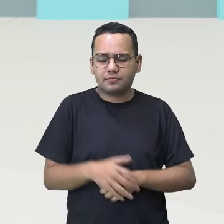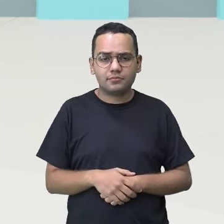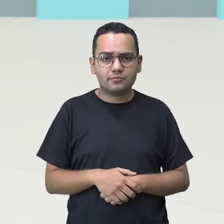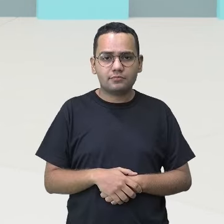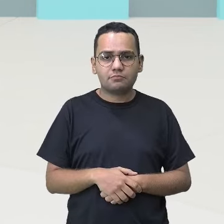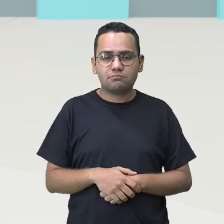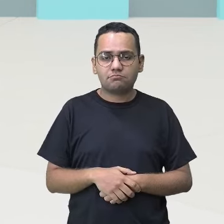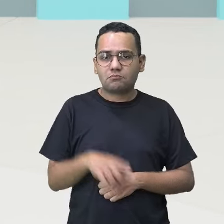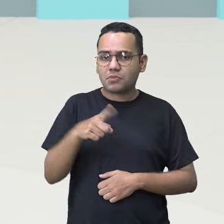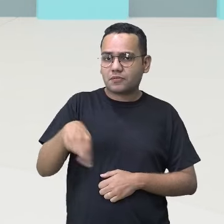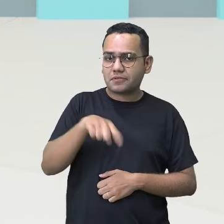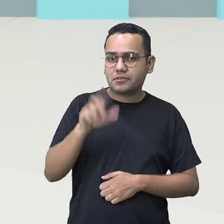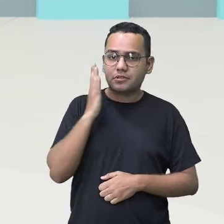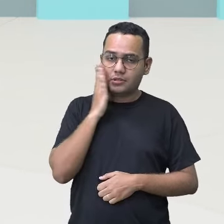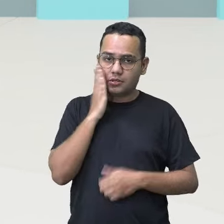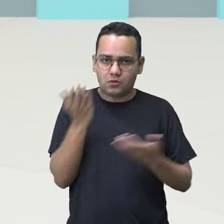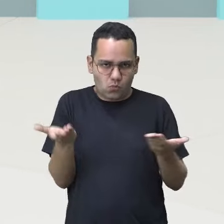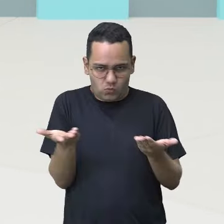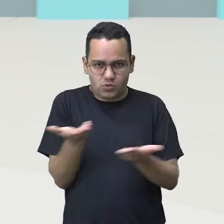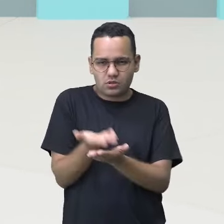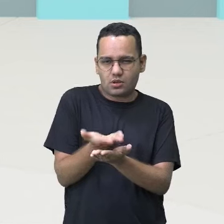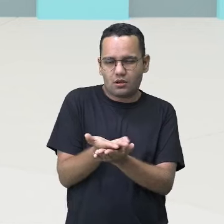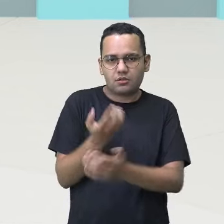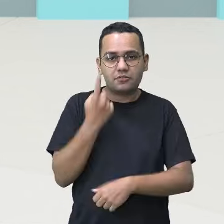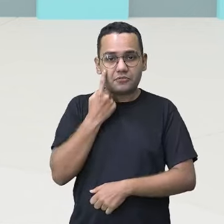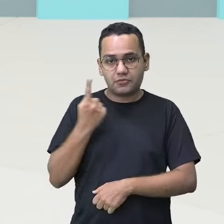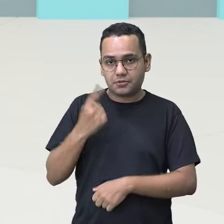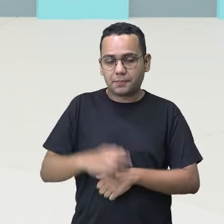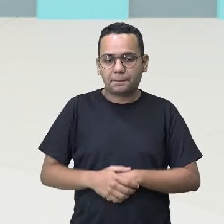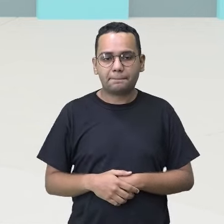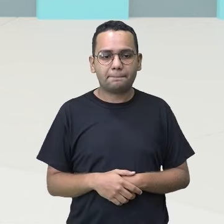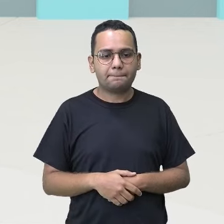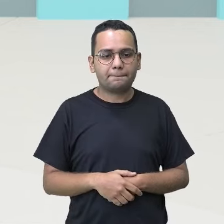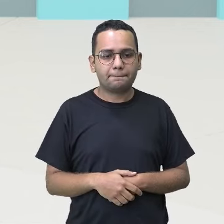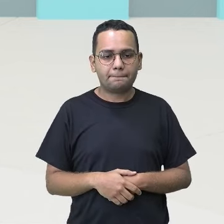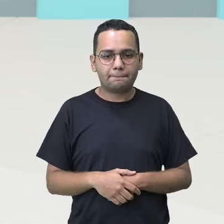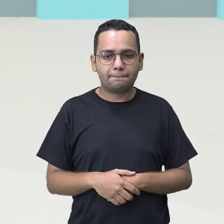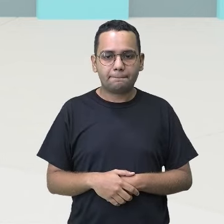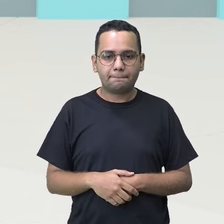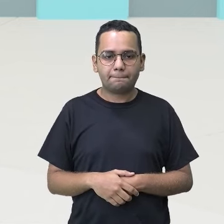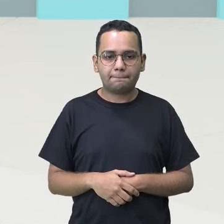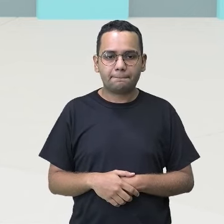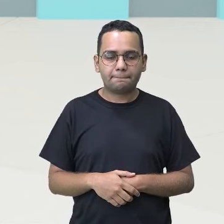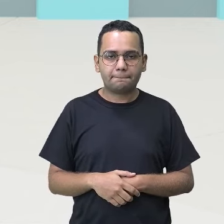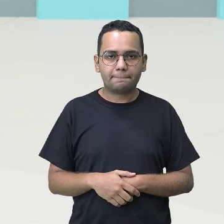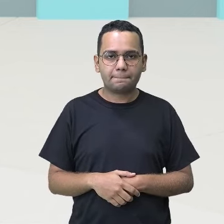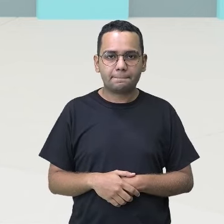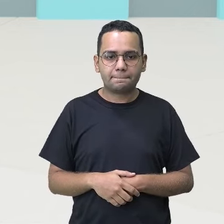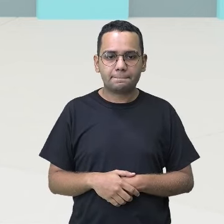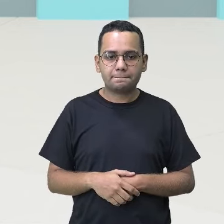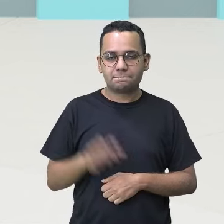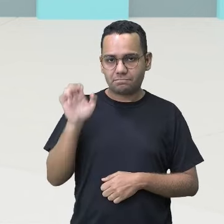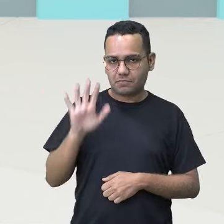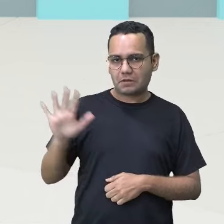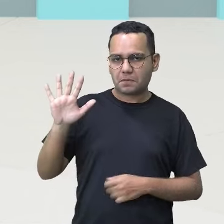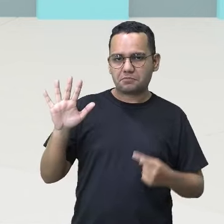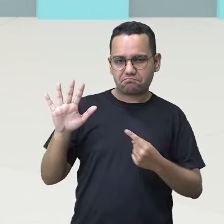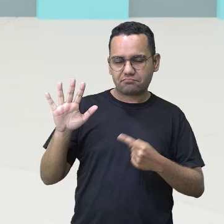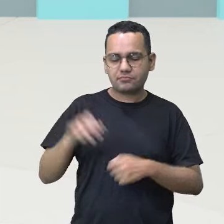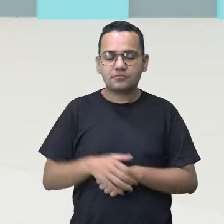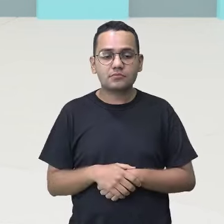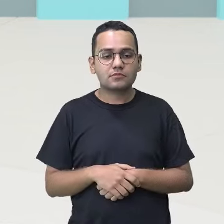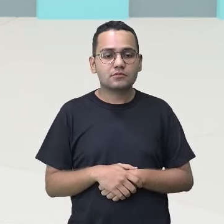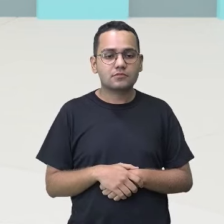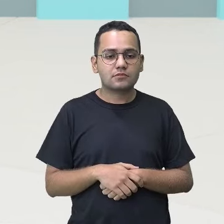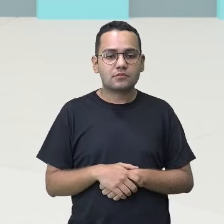entenderem como vai funcionar essa lógica quero que vocês analisem comigo esta ilustração perceba que nós temos um rei